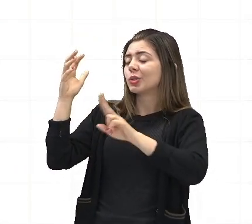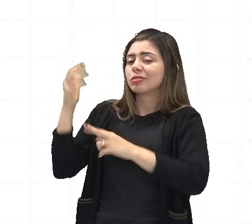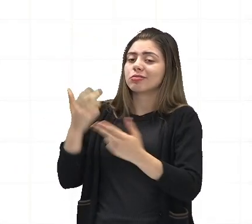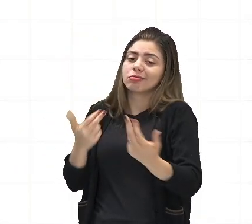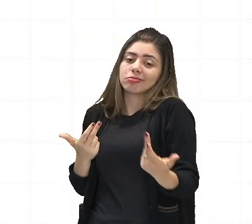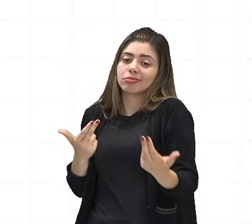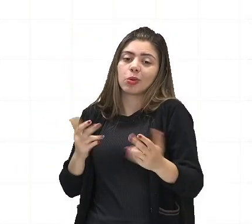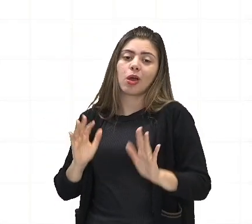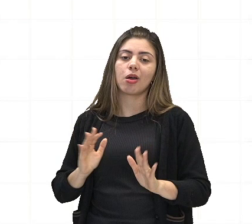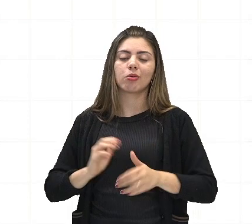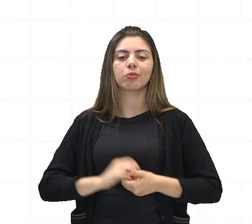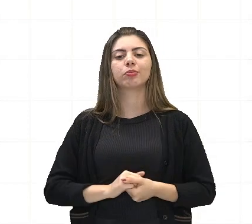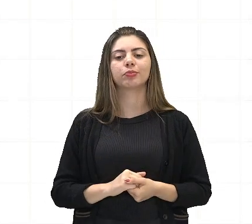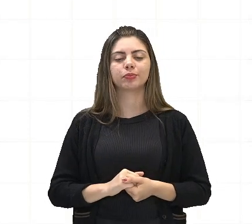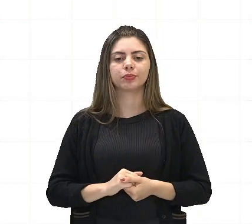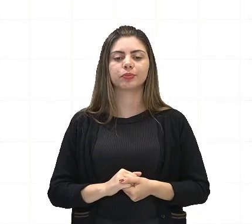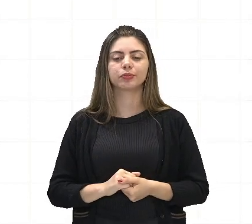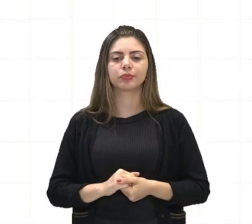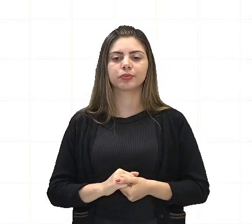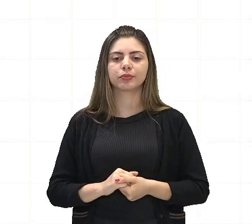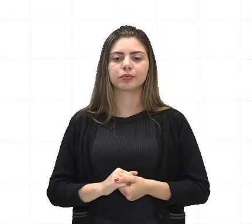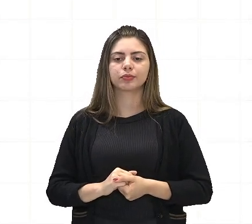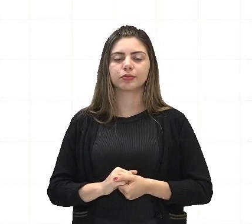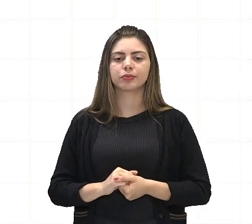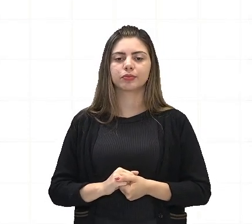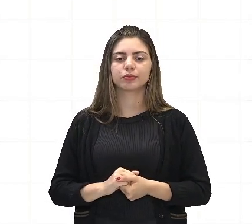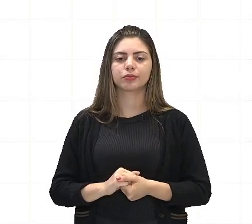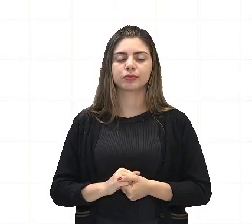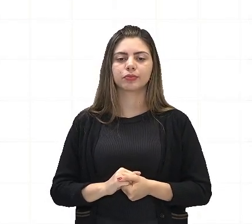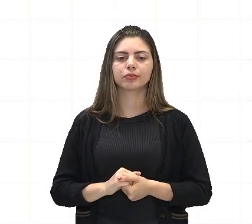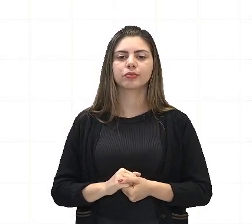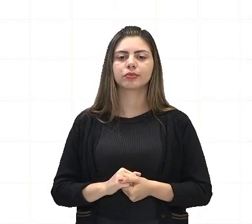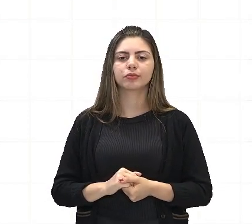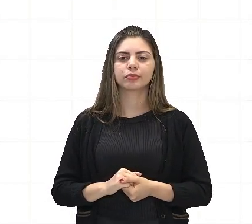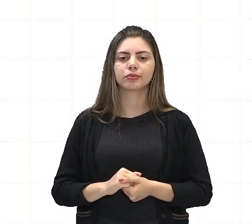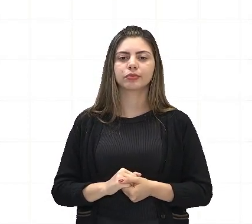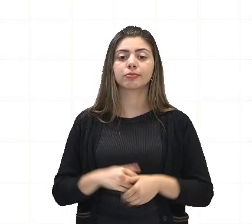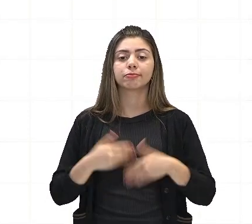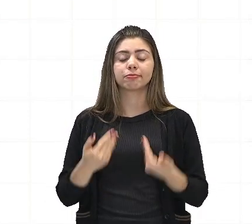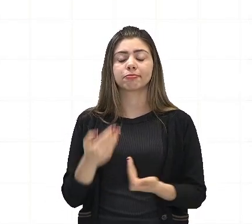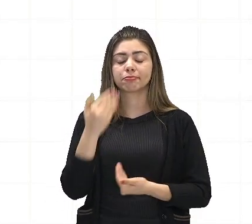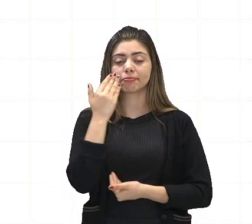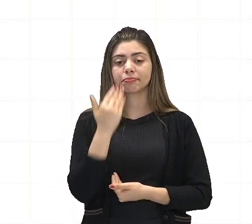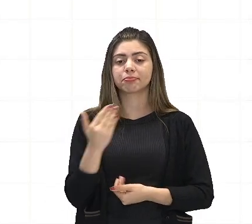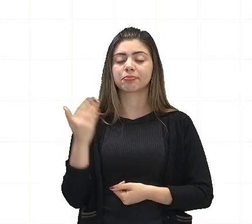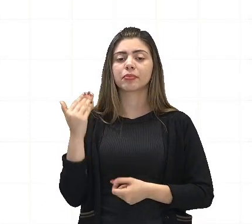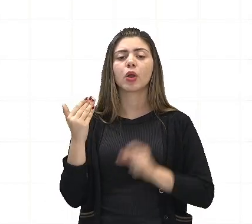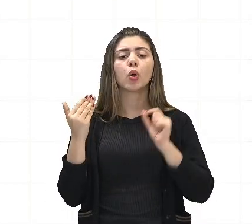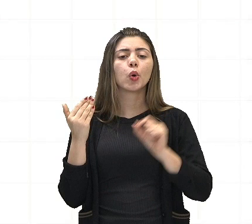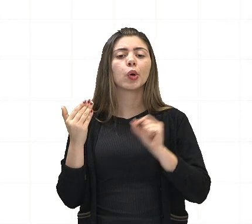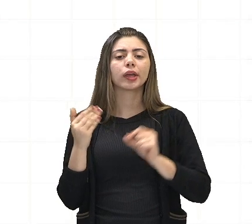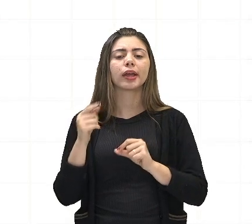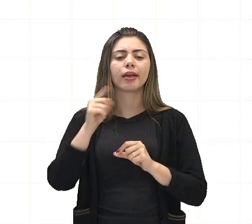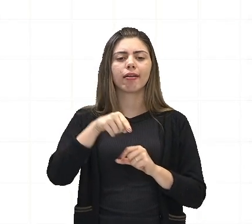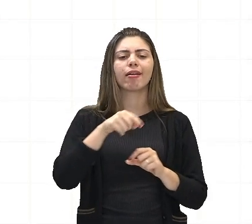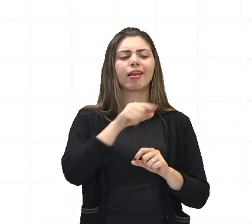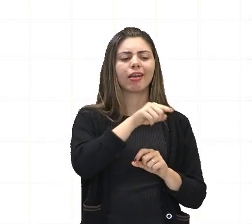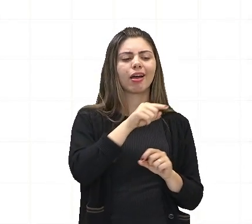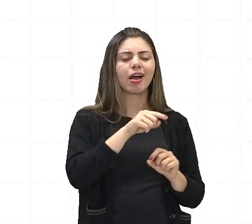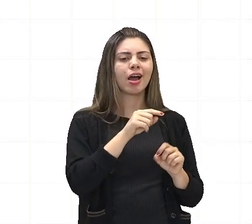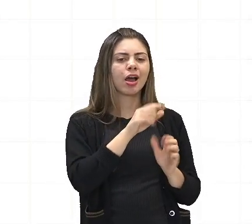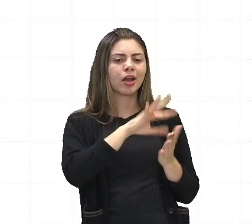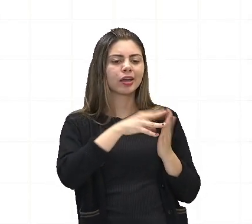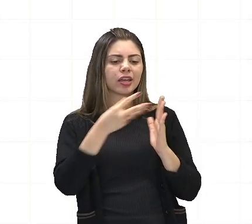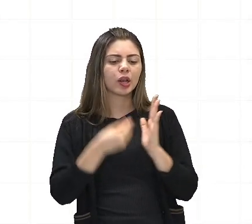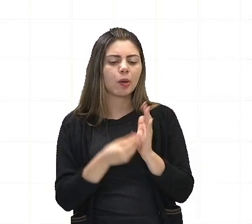naturais que a natureza oferece. Então, vamos observar agora os problemas enfrentados pelas comunidades quilombolas,